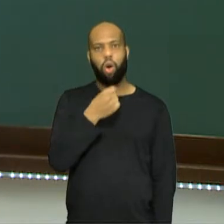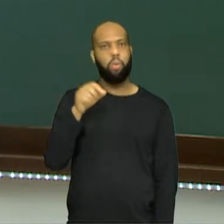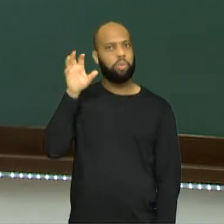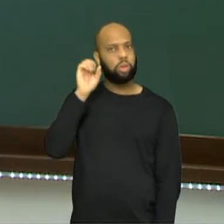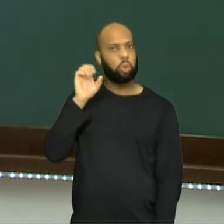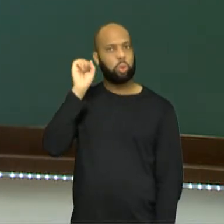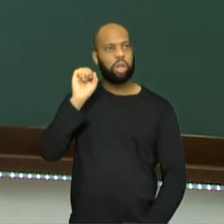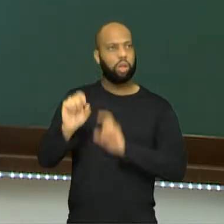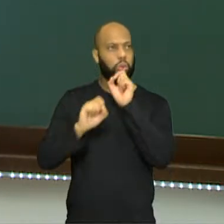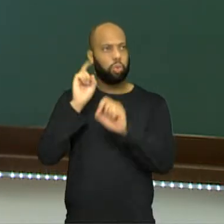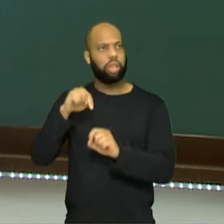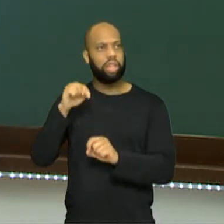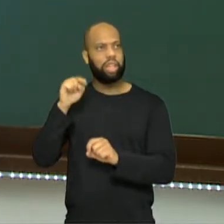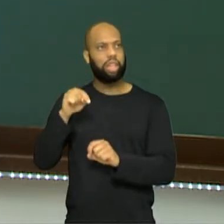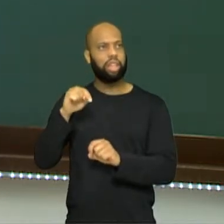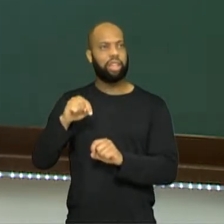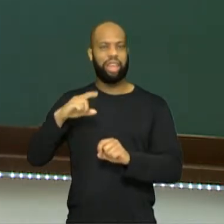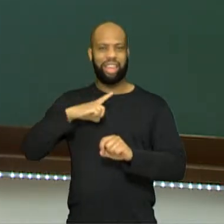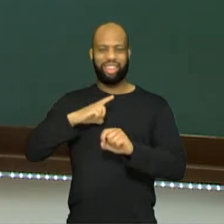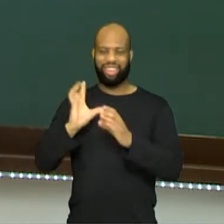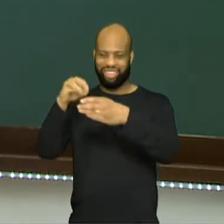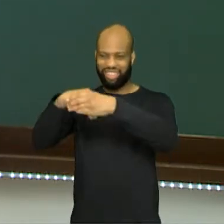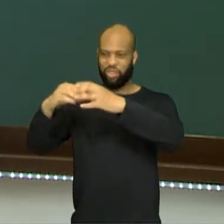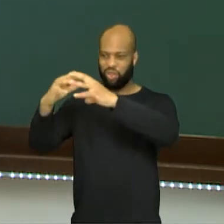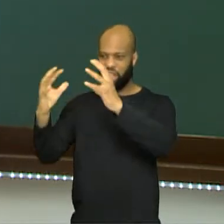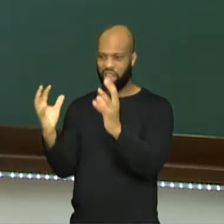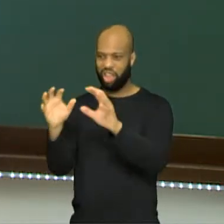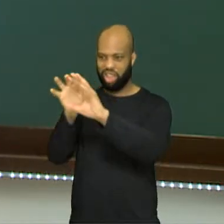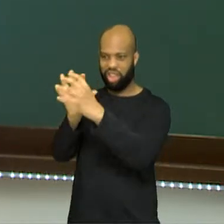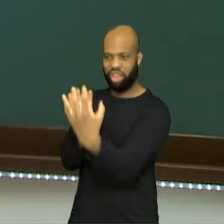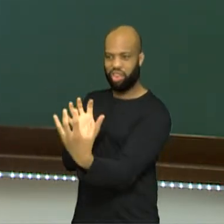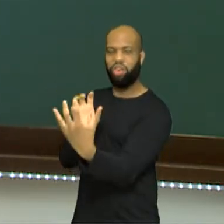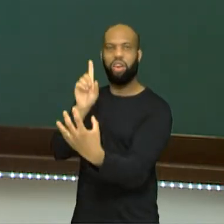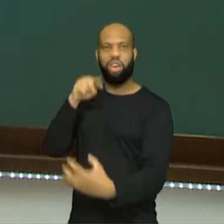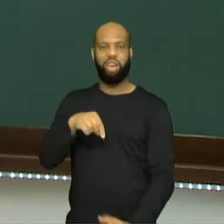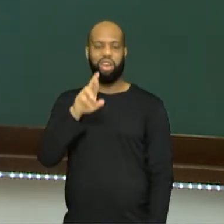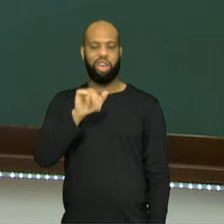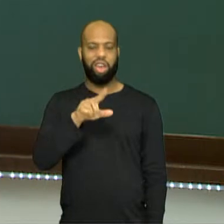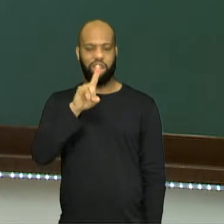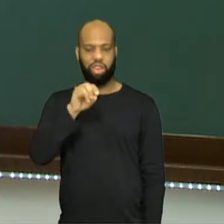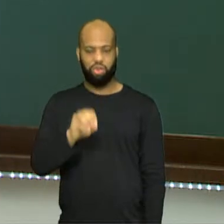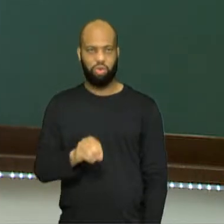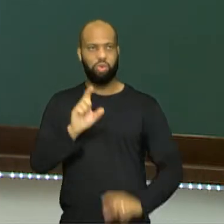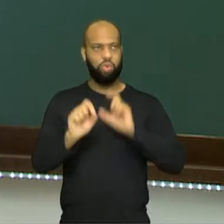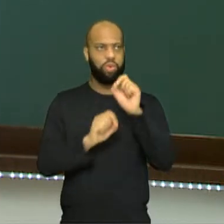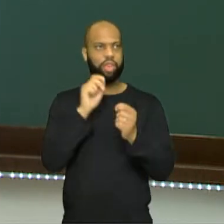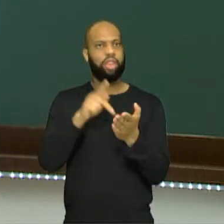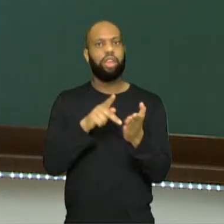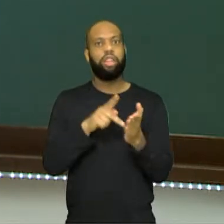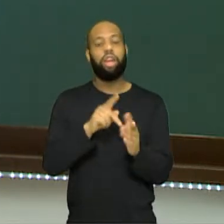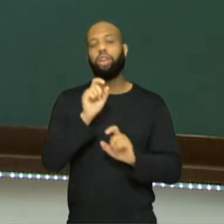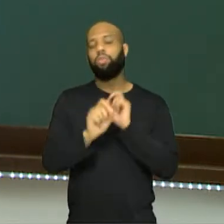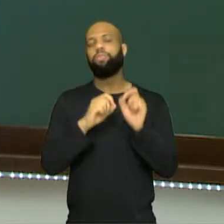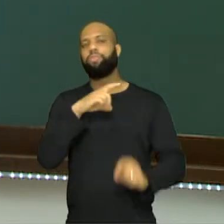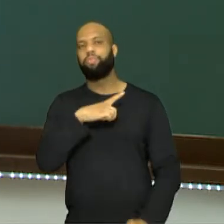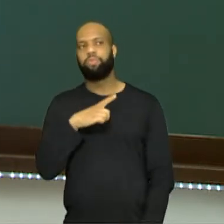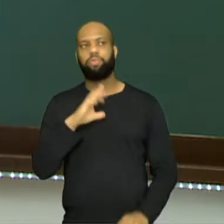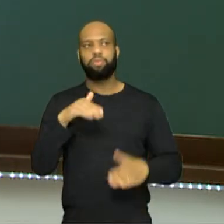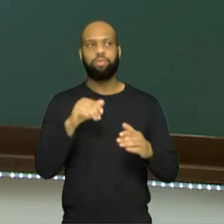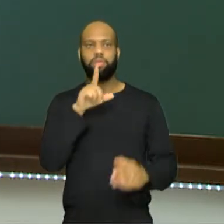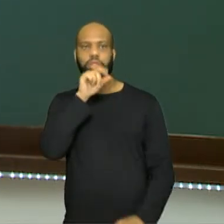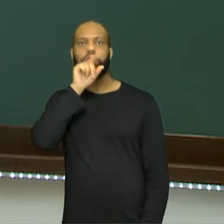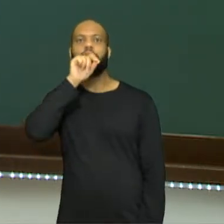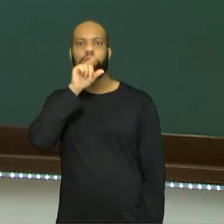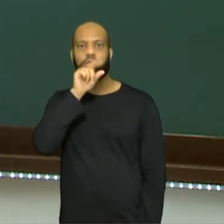rádio que está na gaiola. Então, o que a gente pode interpretar disso, Sim, que na verdade a gente pode falar, os pássaros,